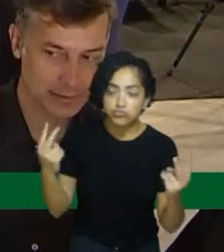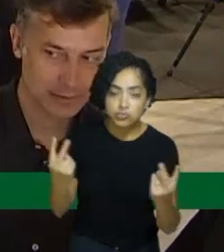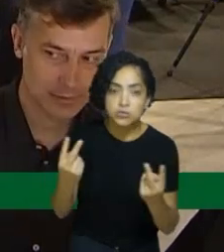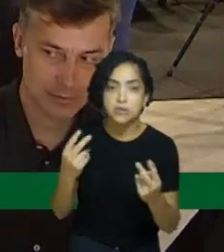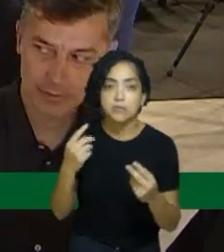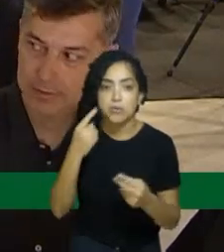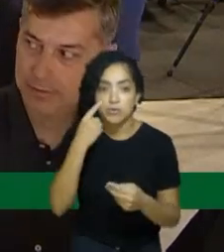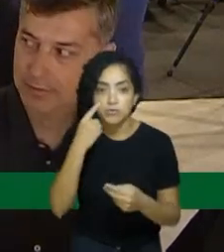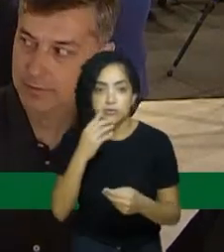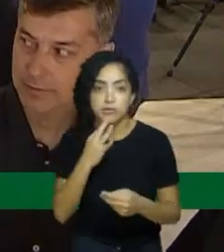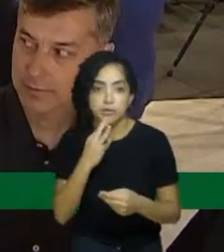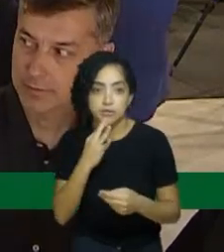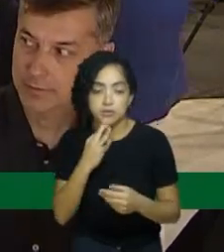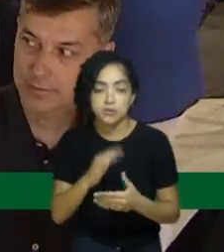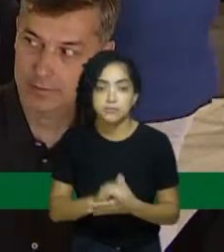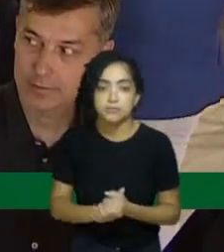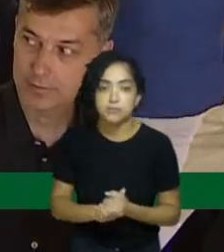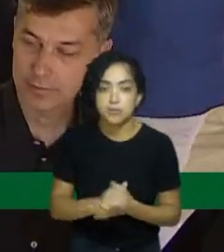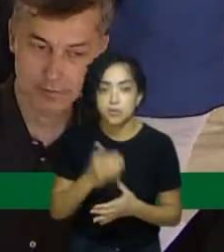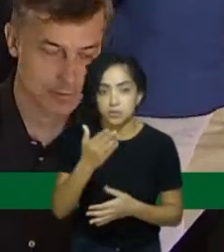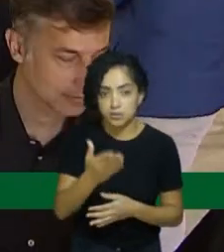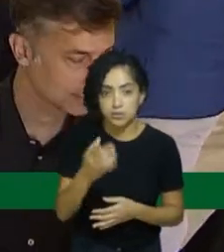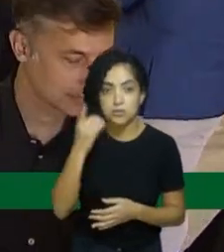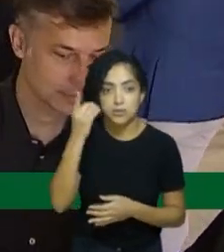de Blumenal deputada Alair